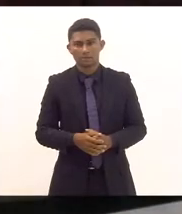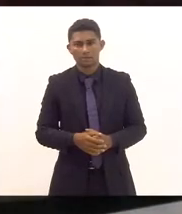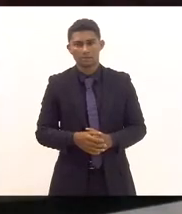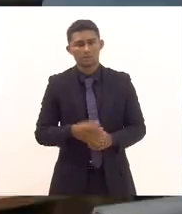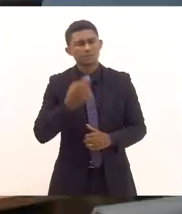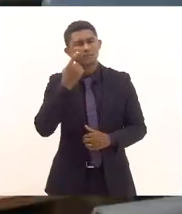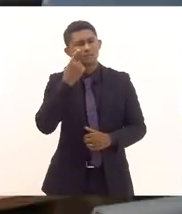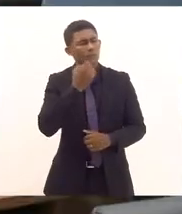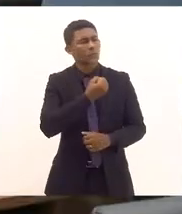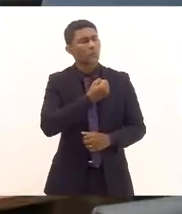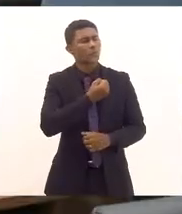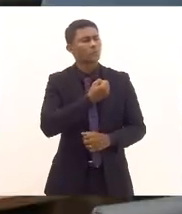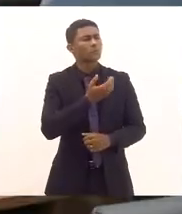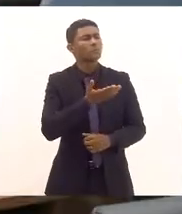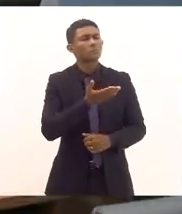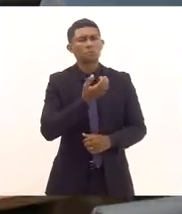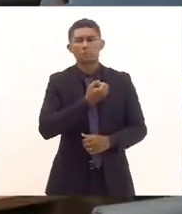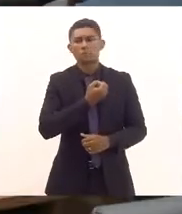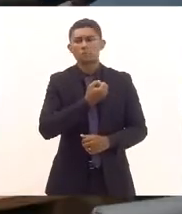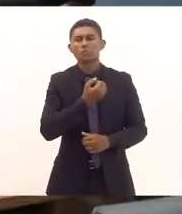o número do prédio